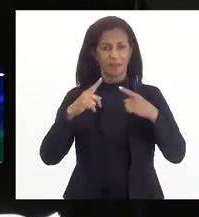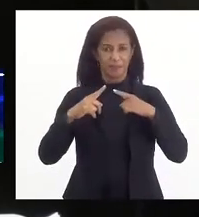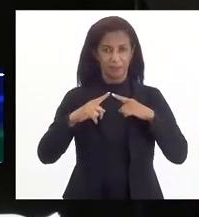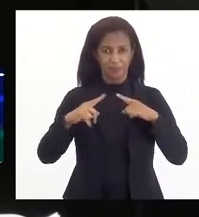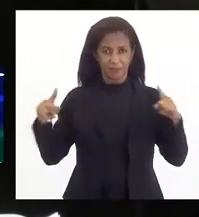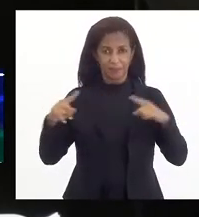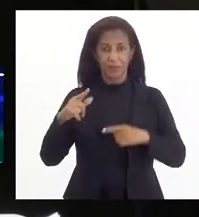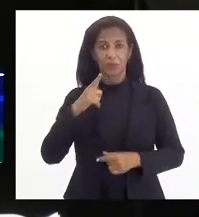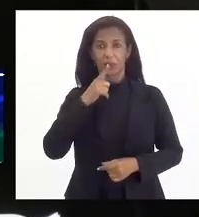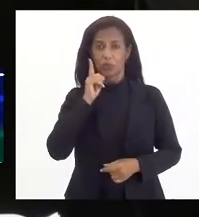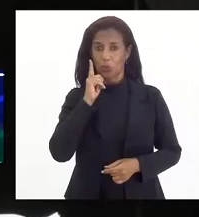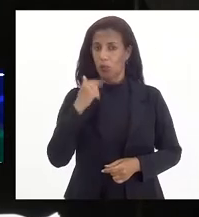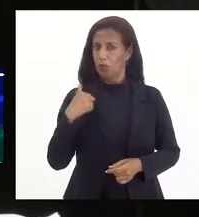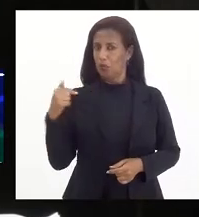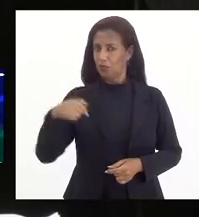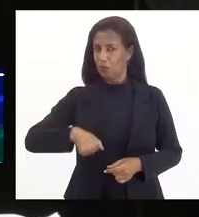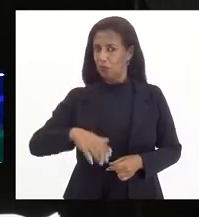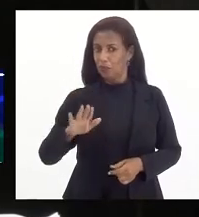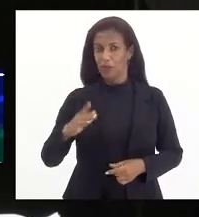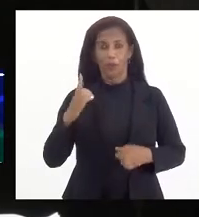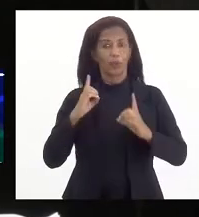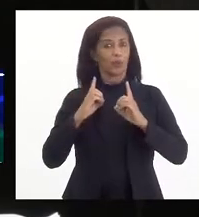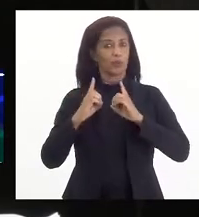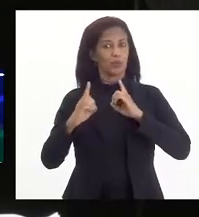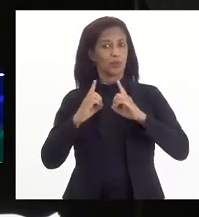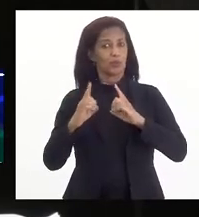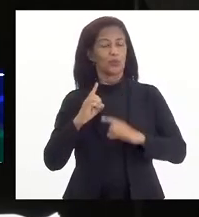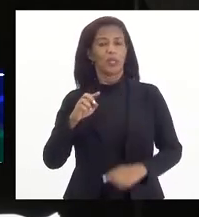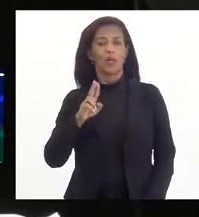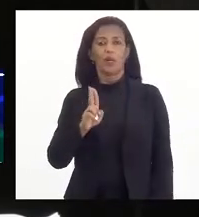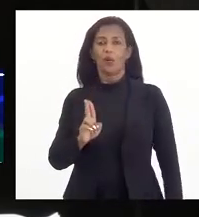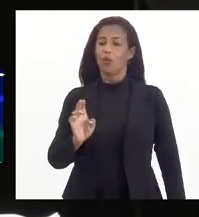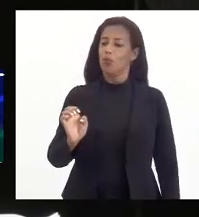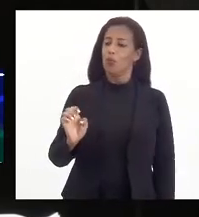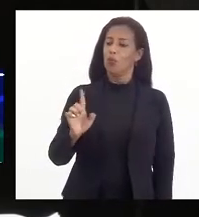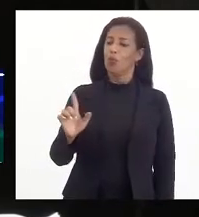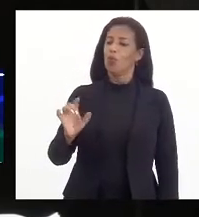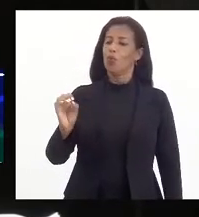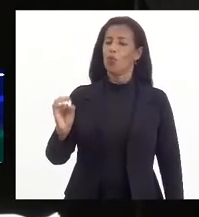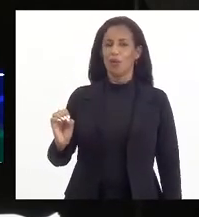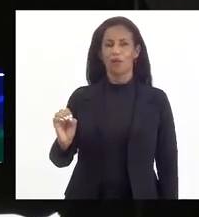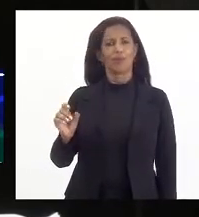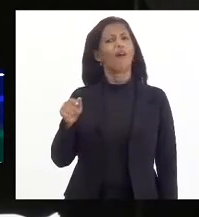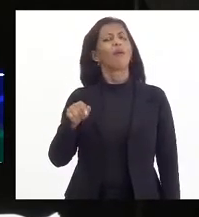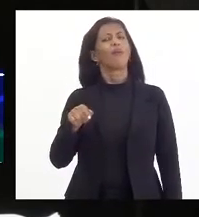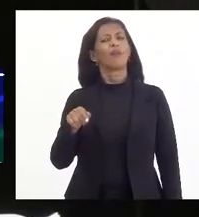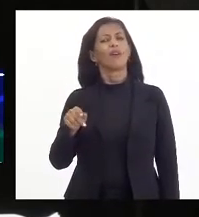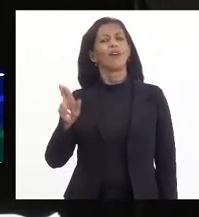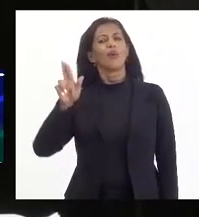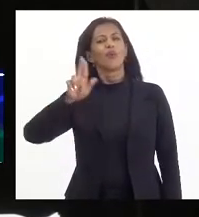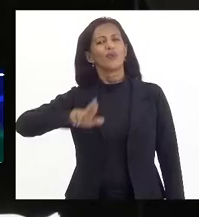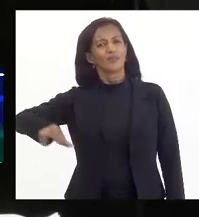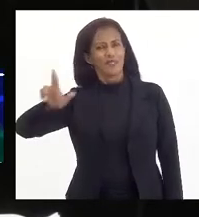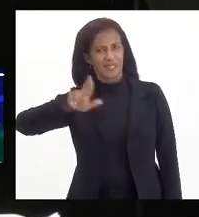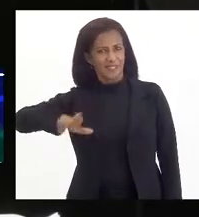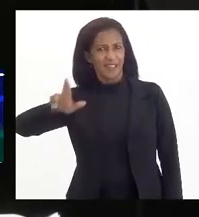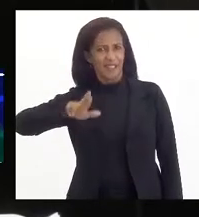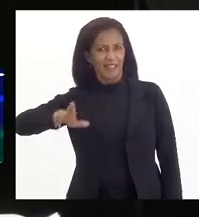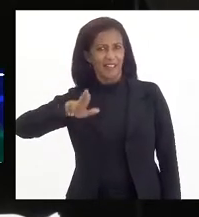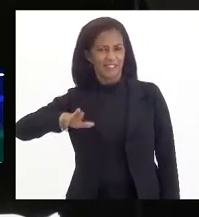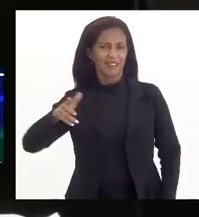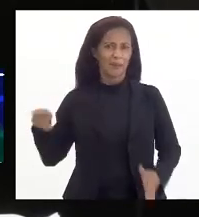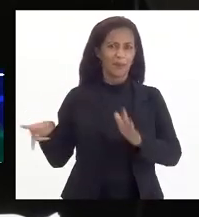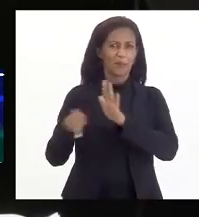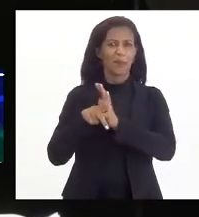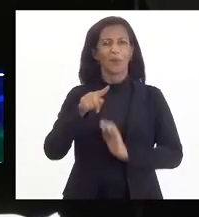vocês que ontem eu não estava na casa quando se discute a questão da o Enzo ou e as Universidades ações foi muita